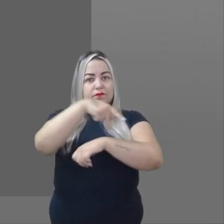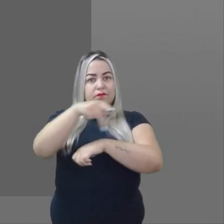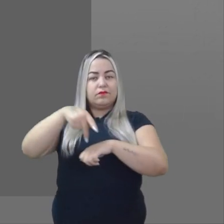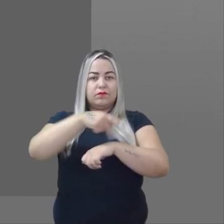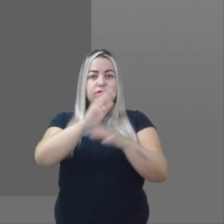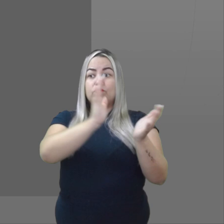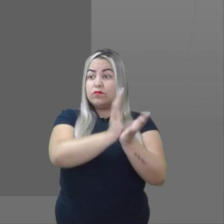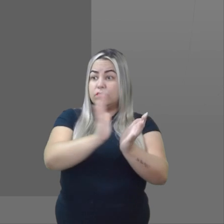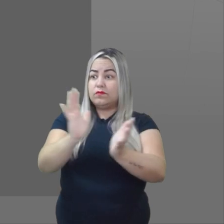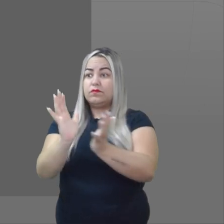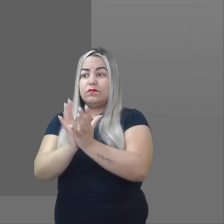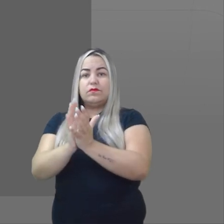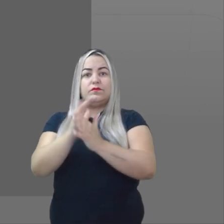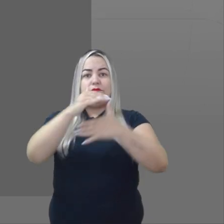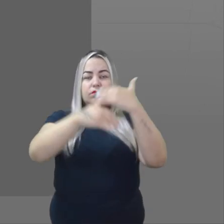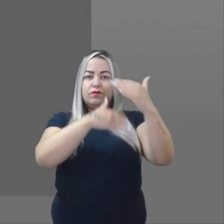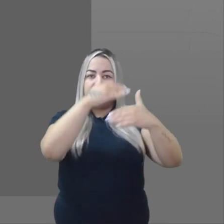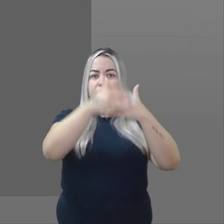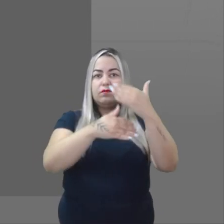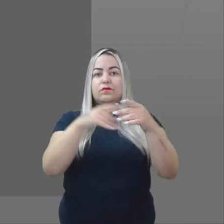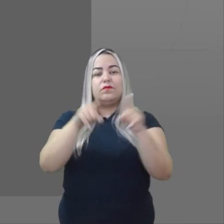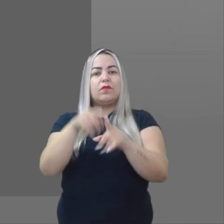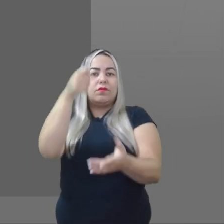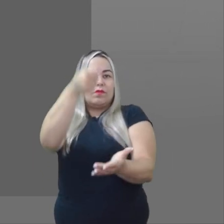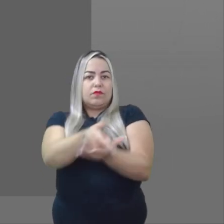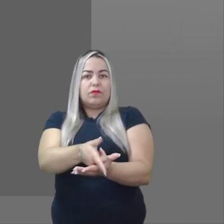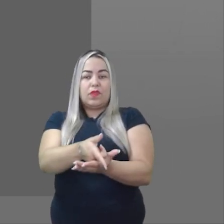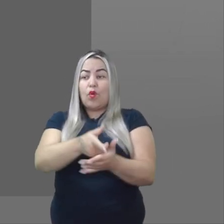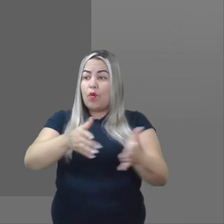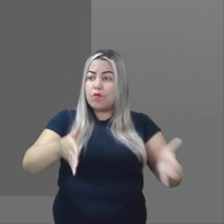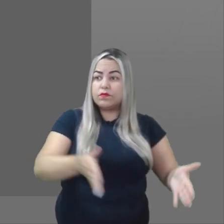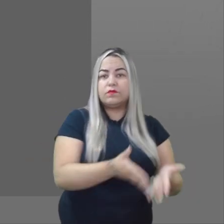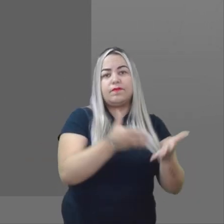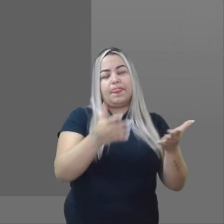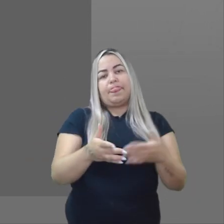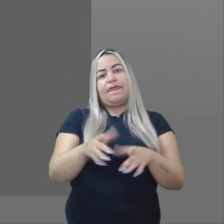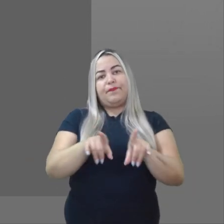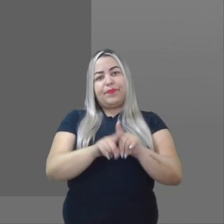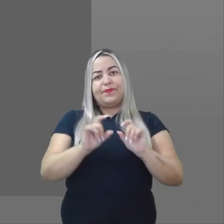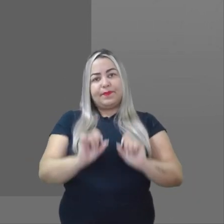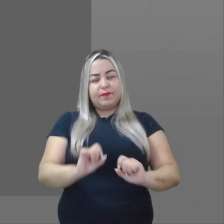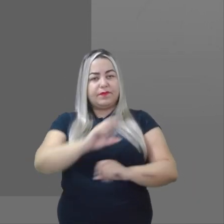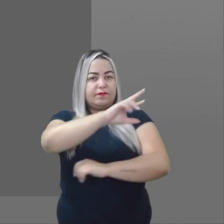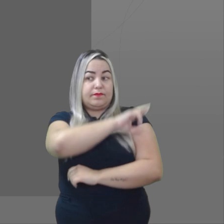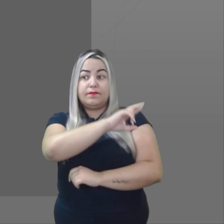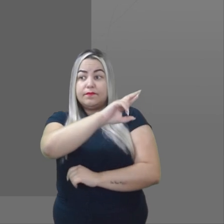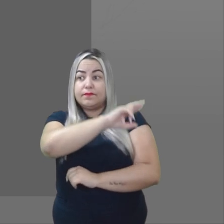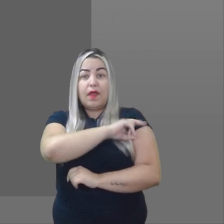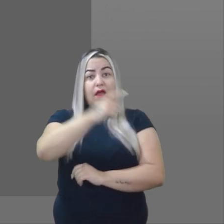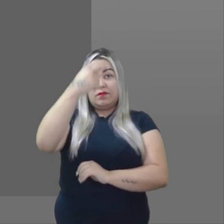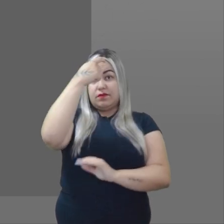investimentos entre os países do agrupamento por meio do desenvolvimento de meios de pagamento, promoção da governança